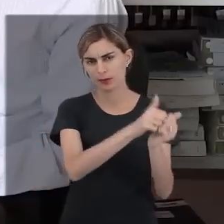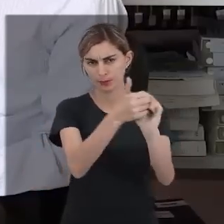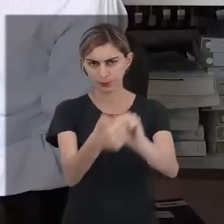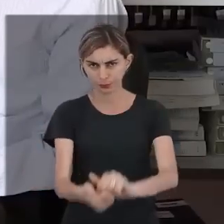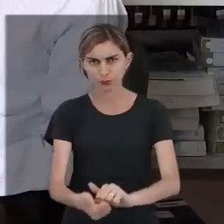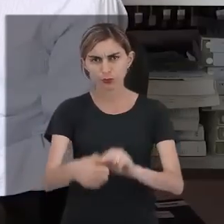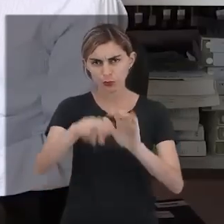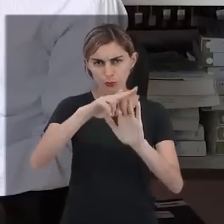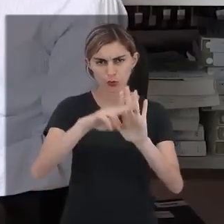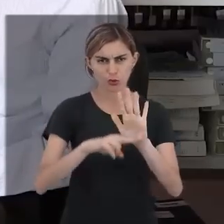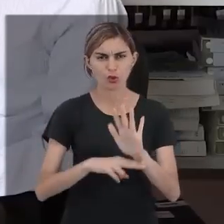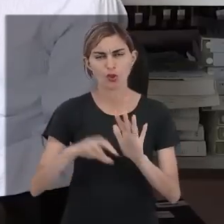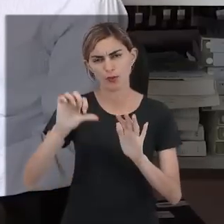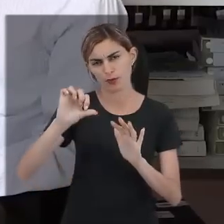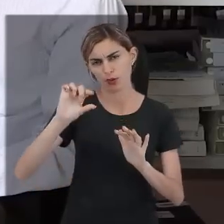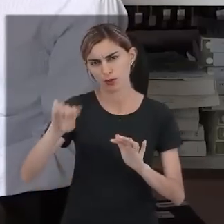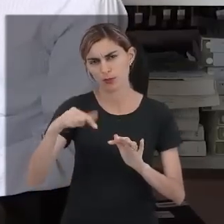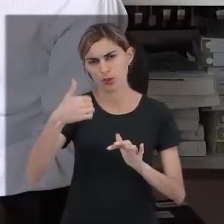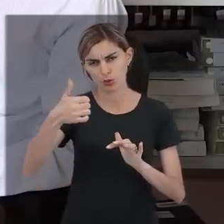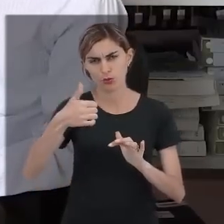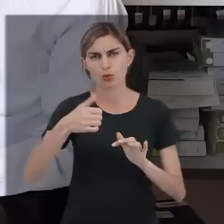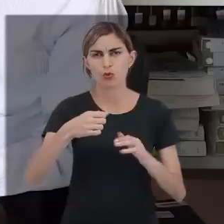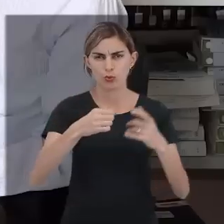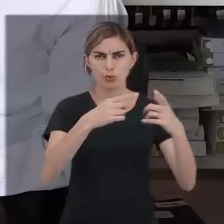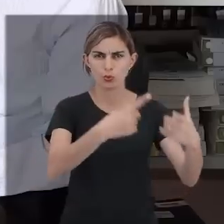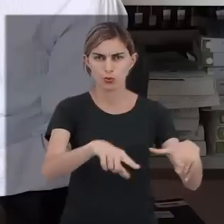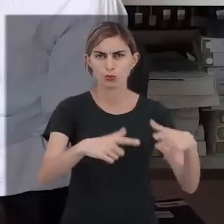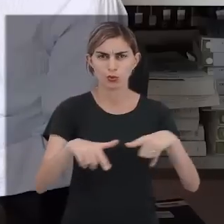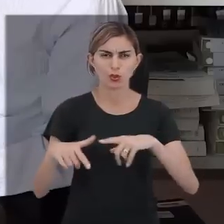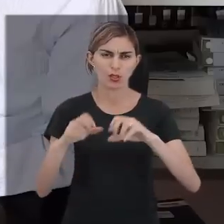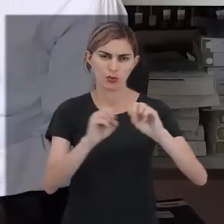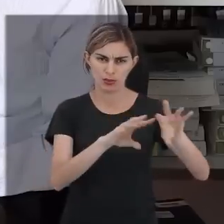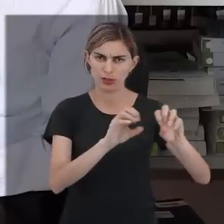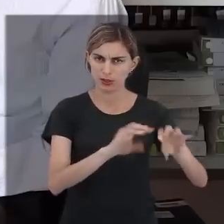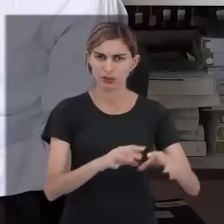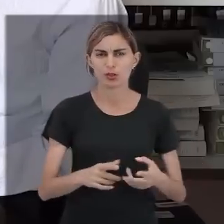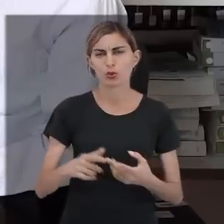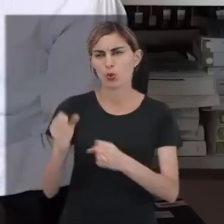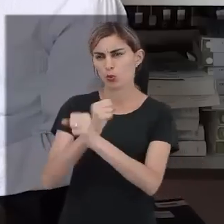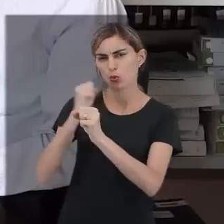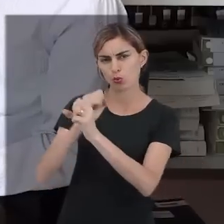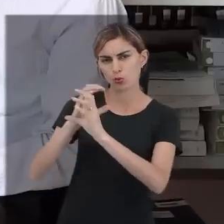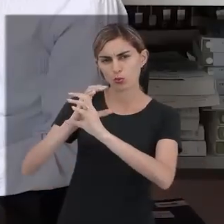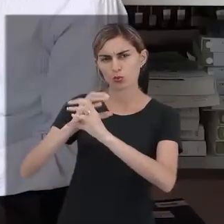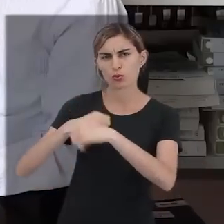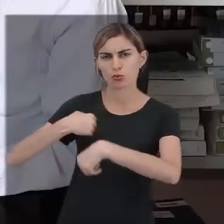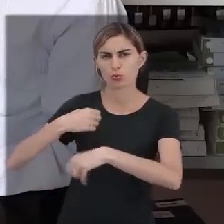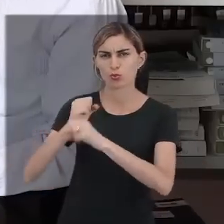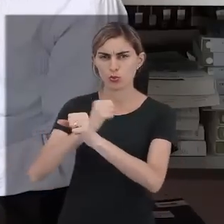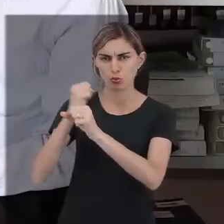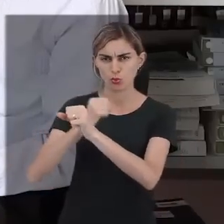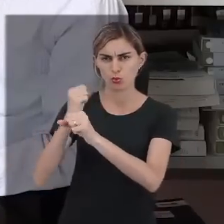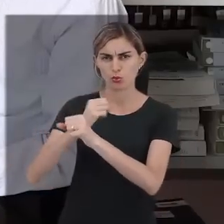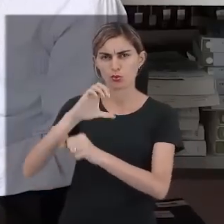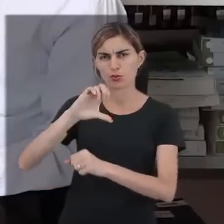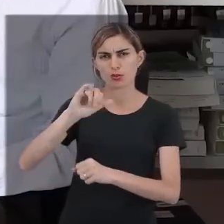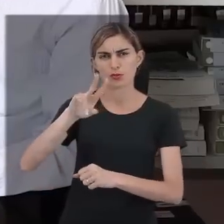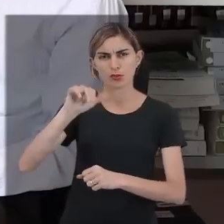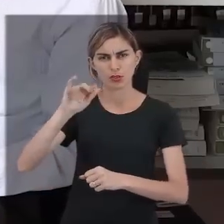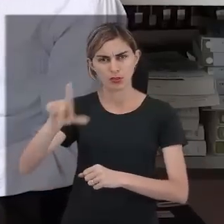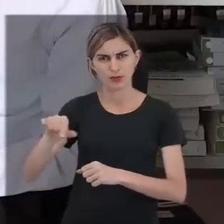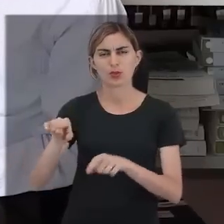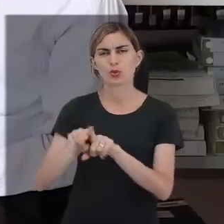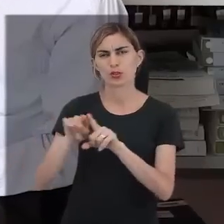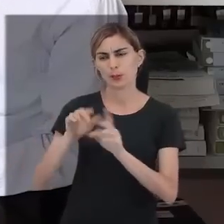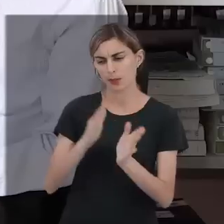da norma ISO 9001 para as instituições de ensino. A construção civil, ela também trabalhou a ISO 9001 e fragmentou